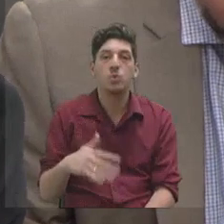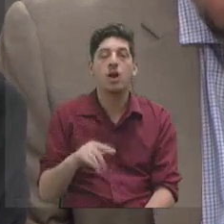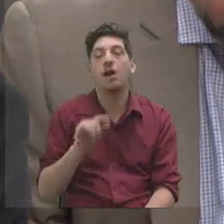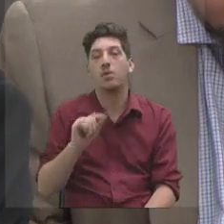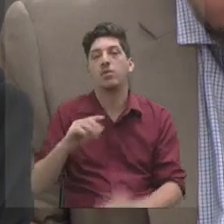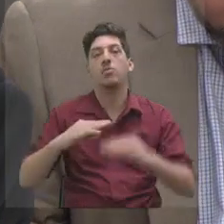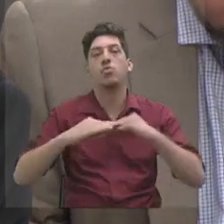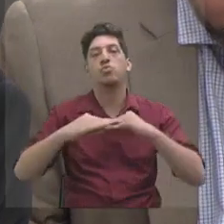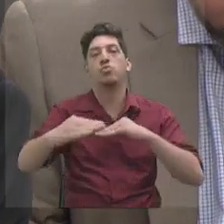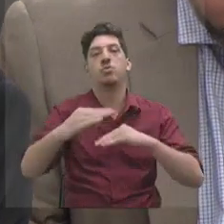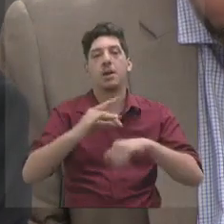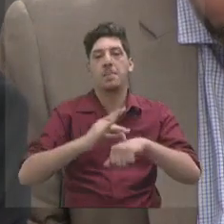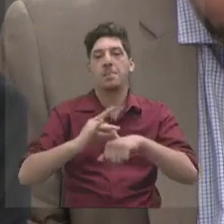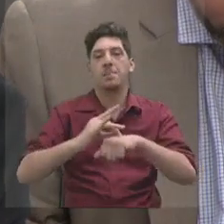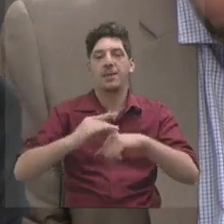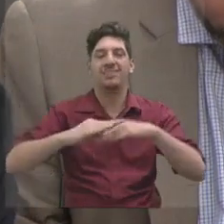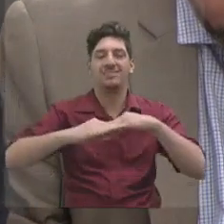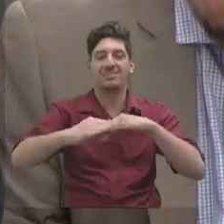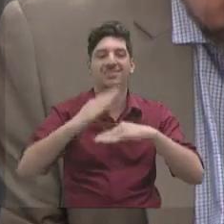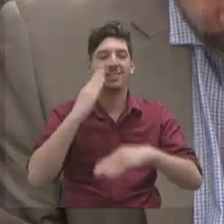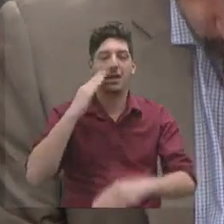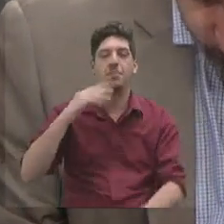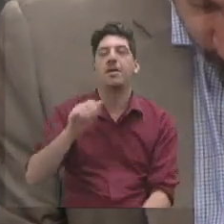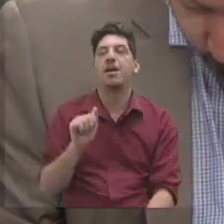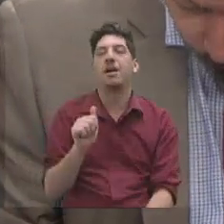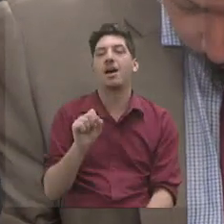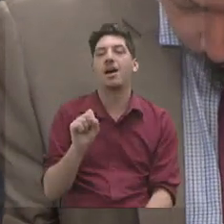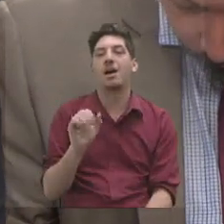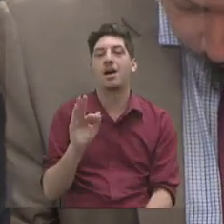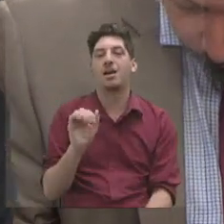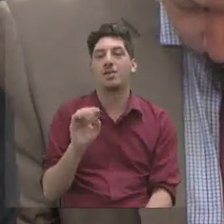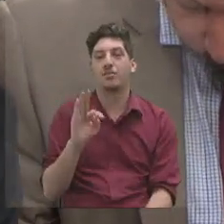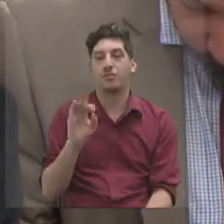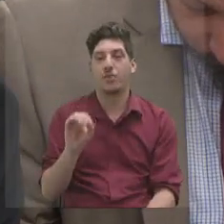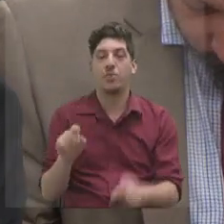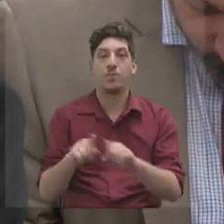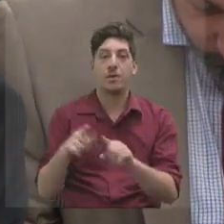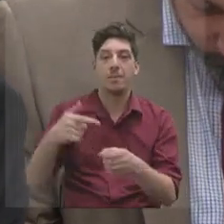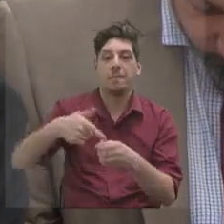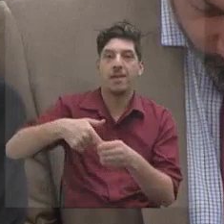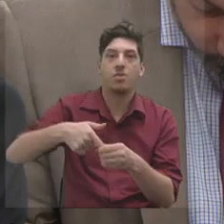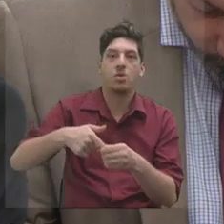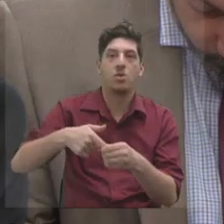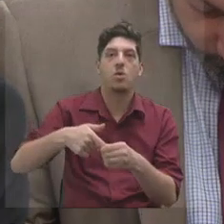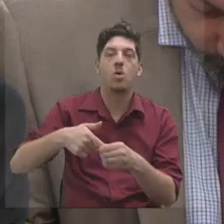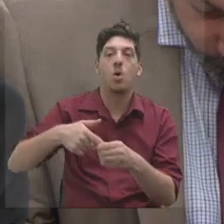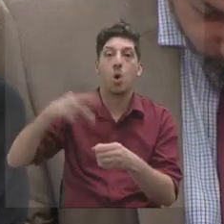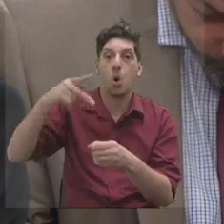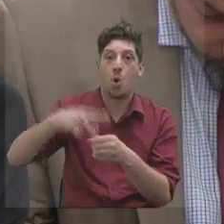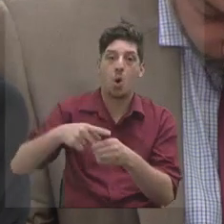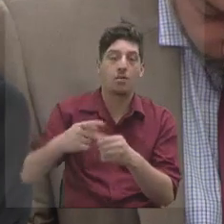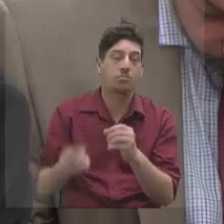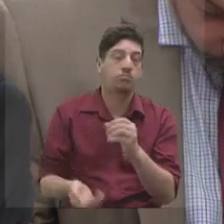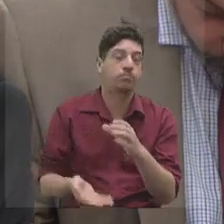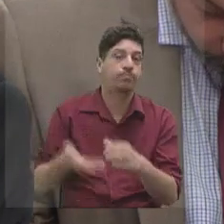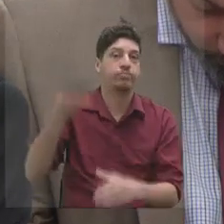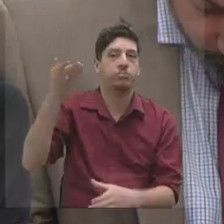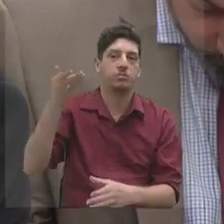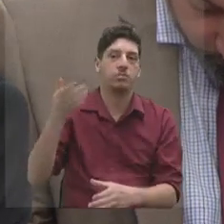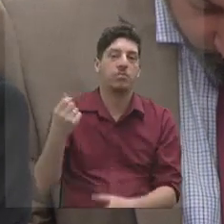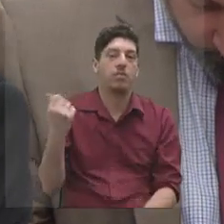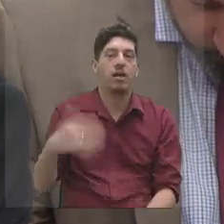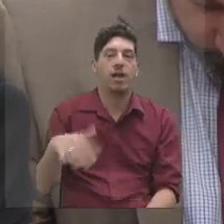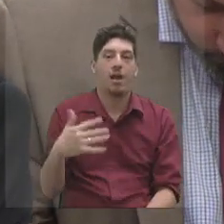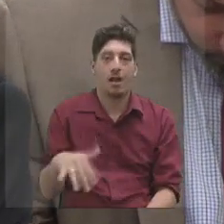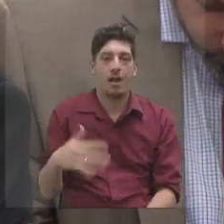variação do petróleo né Por esse mercado doido que a gente vive então recapeamento ficou muito caro e a obra que tá sendo realizada lá em um dos